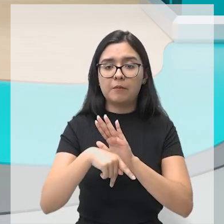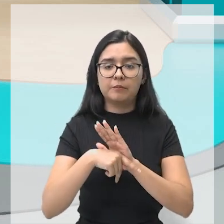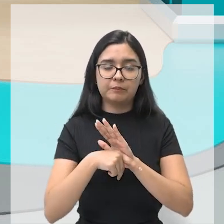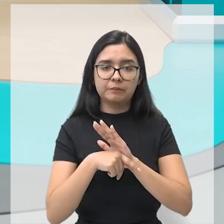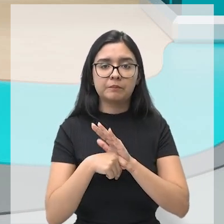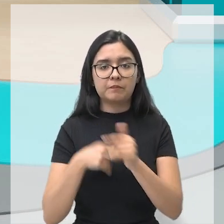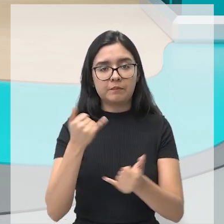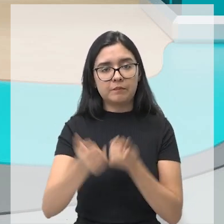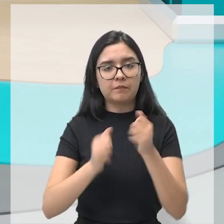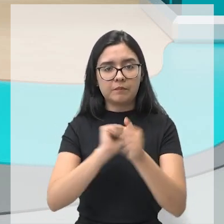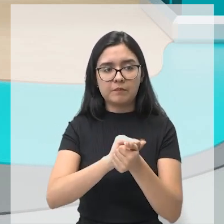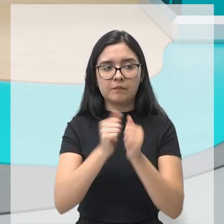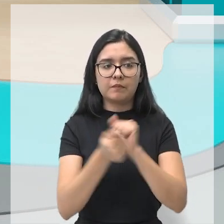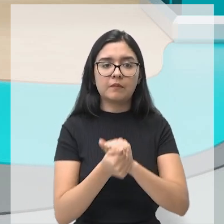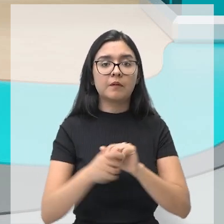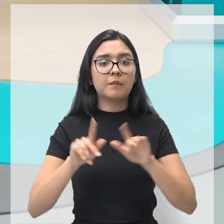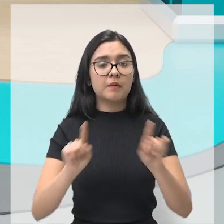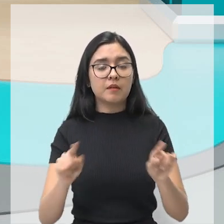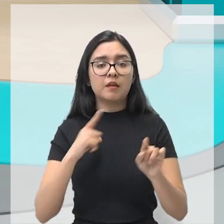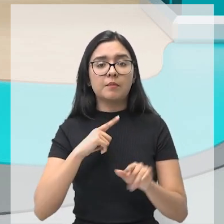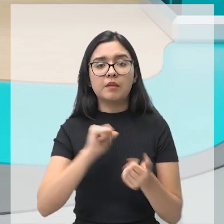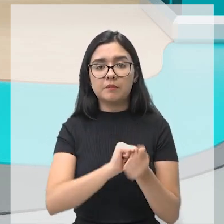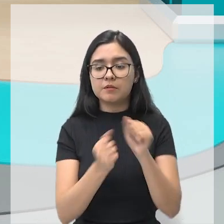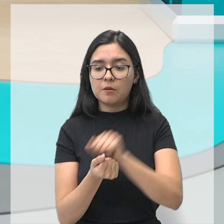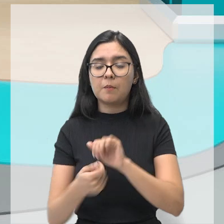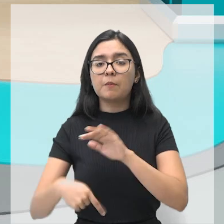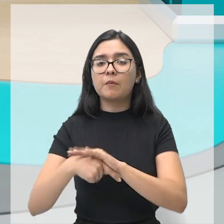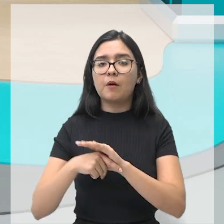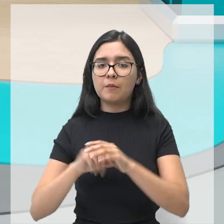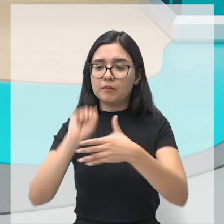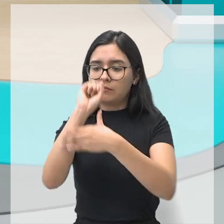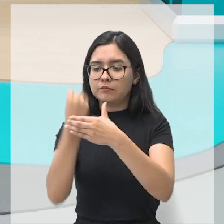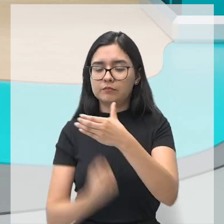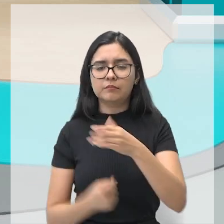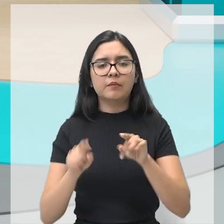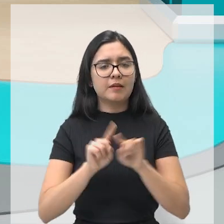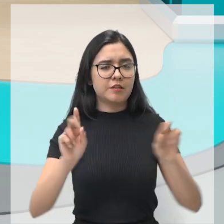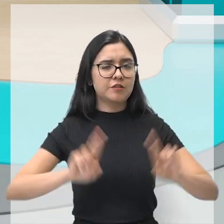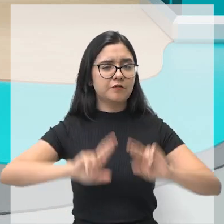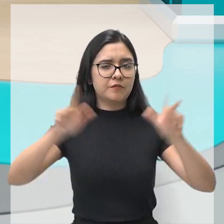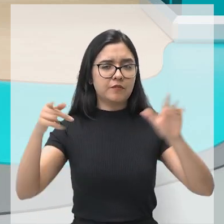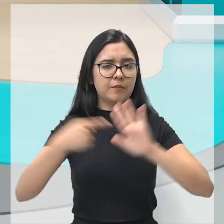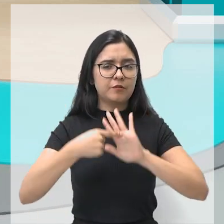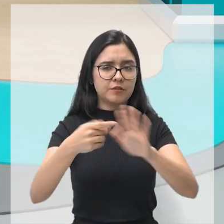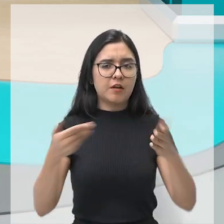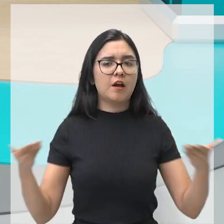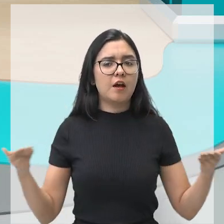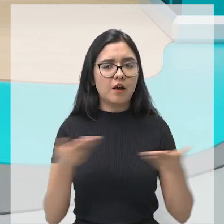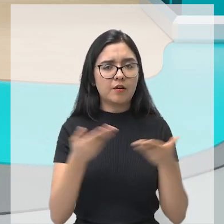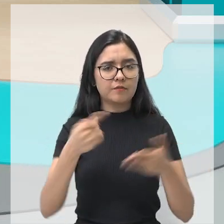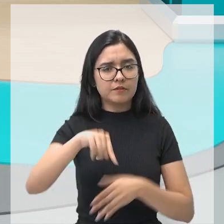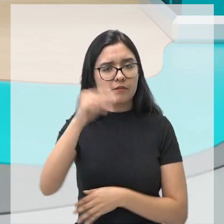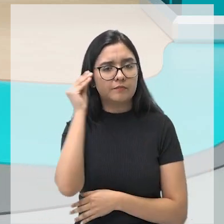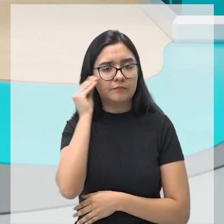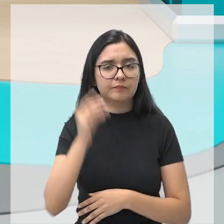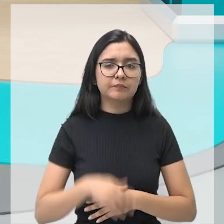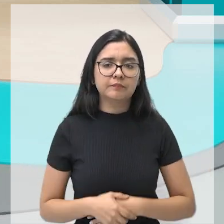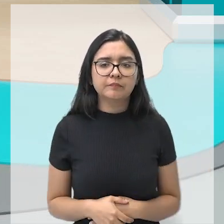Embora ele seja uma adaptação do basquete, ele tem algumas diferenças, que são essas que aparecem para nós agora, né?